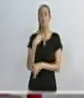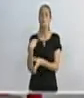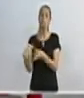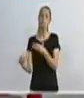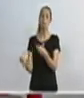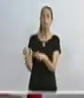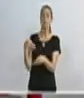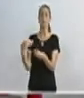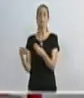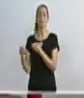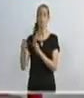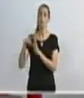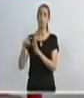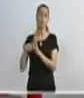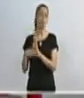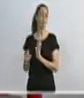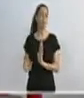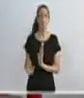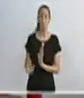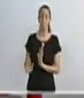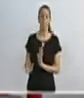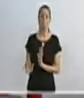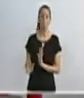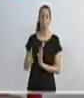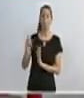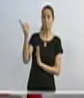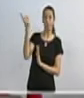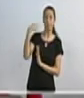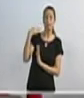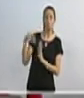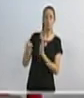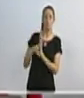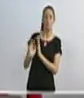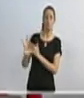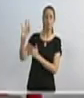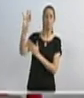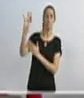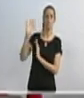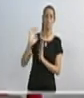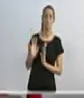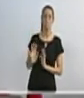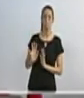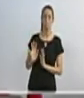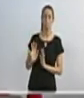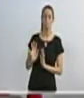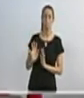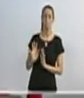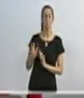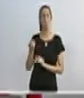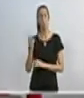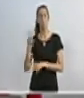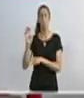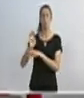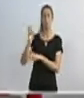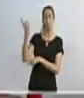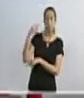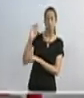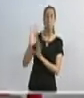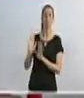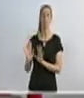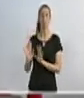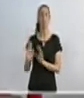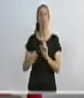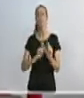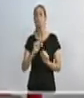flexibilizar uma norma que vem ditada pela União, ditada pelo Estado. E o que acontece?